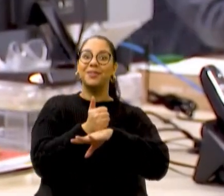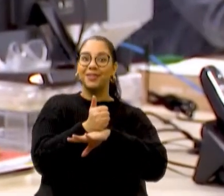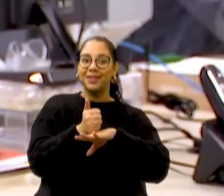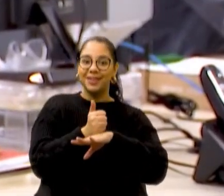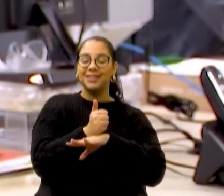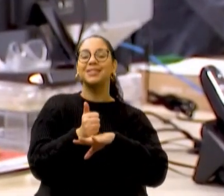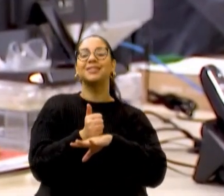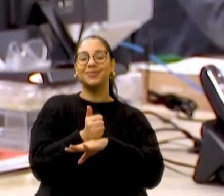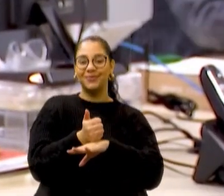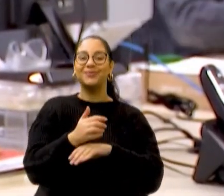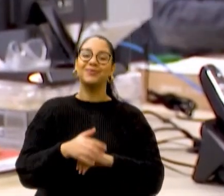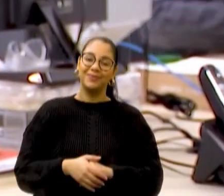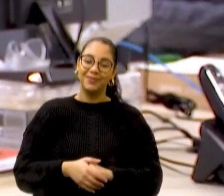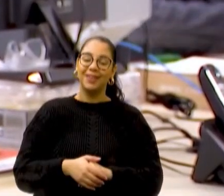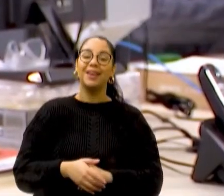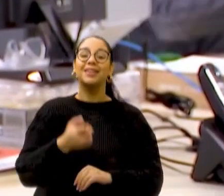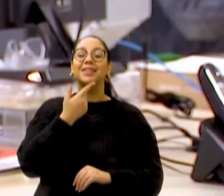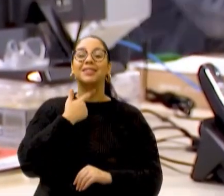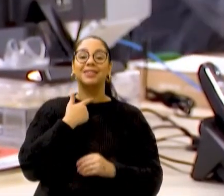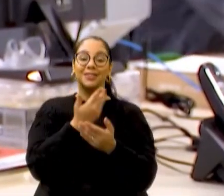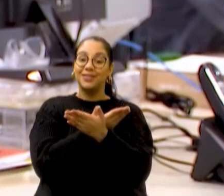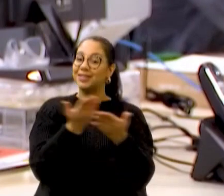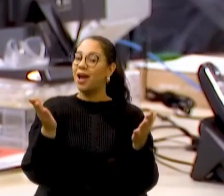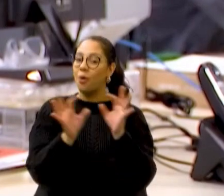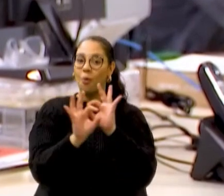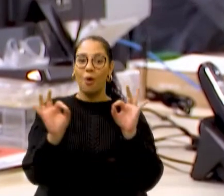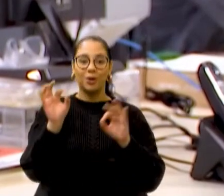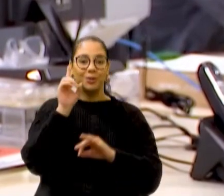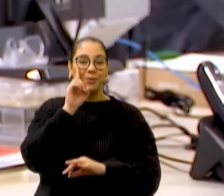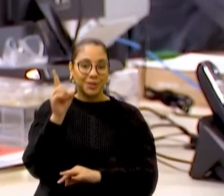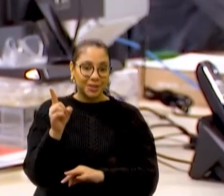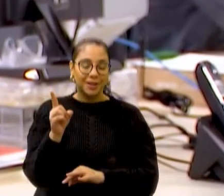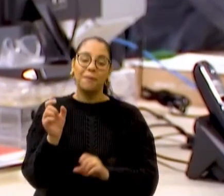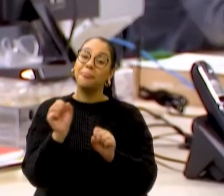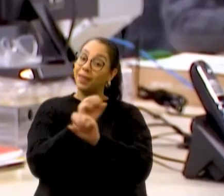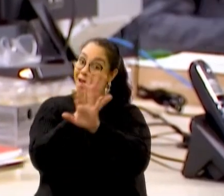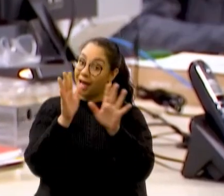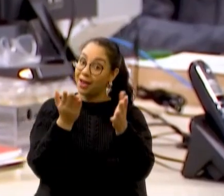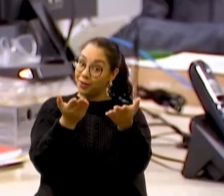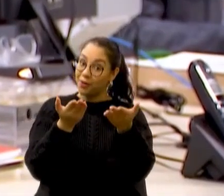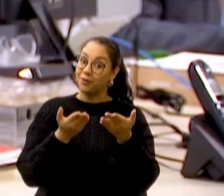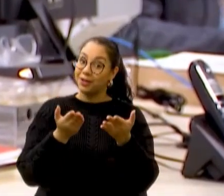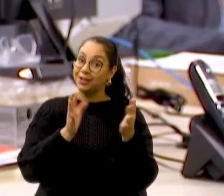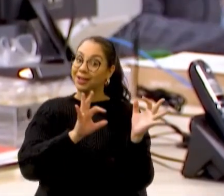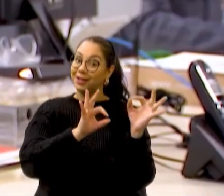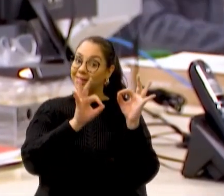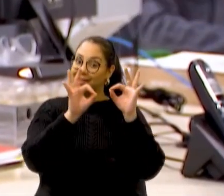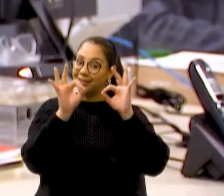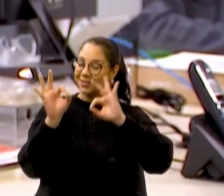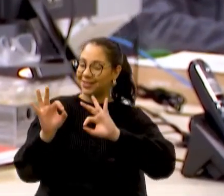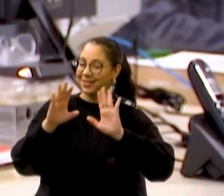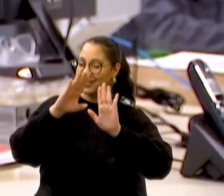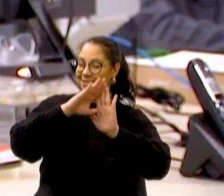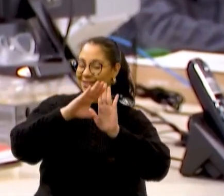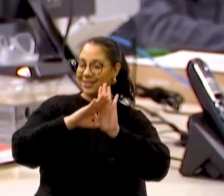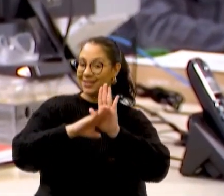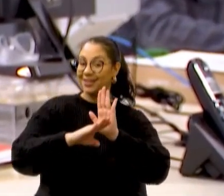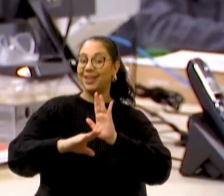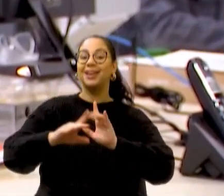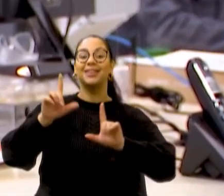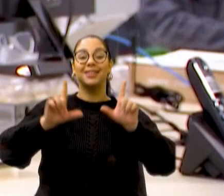do operador de saque Desejo a você um ótimo dia e claro te convido para continuar